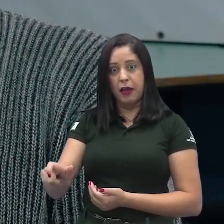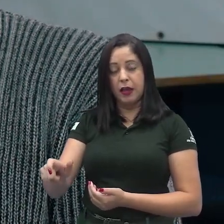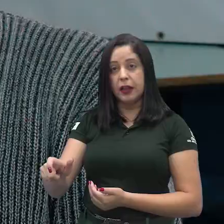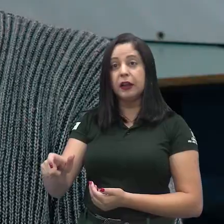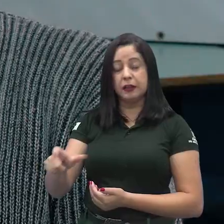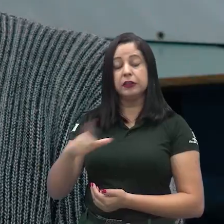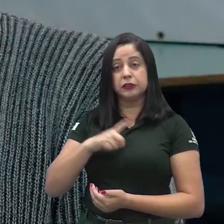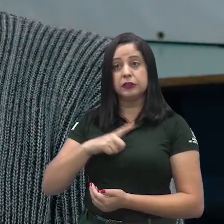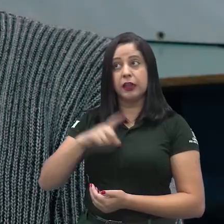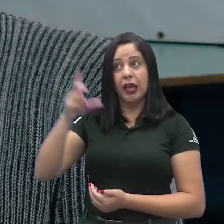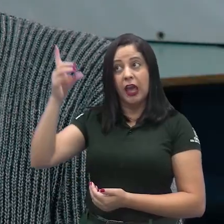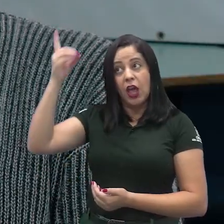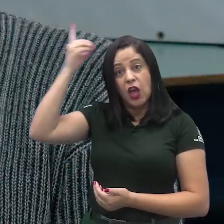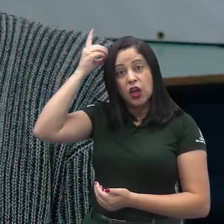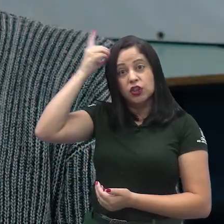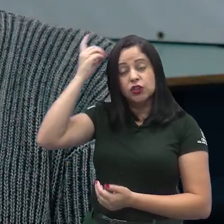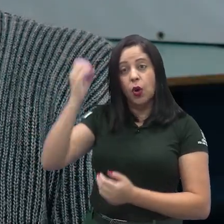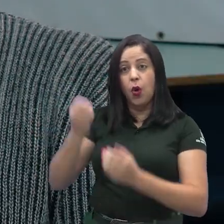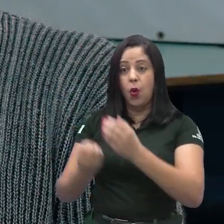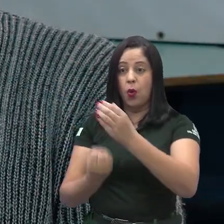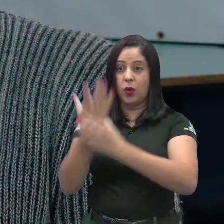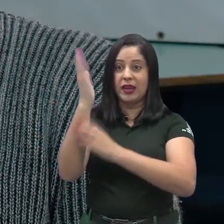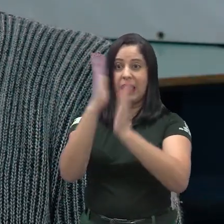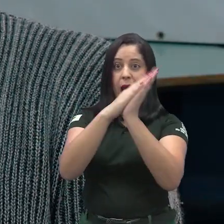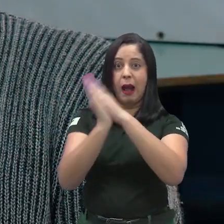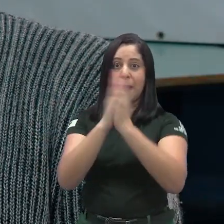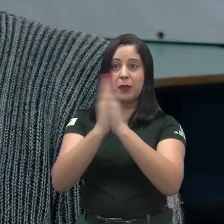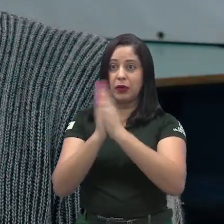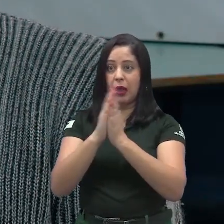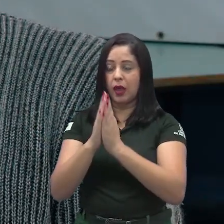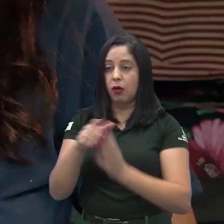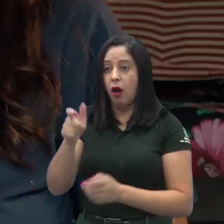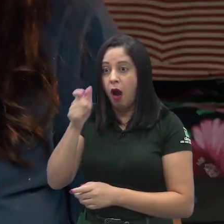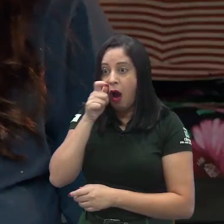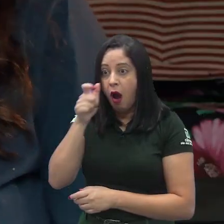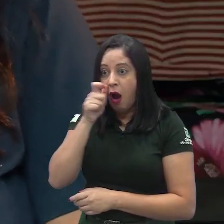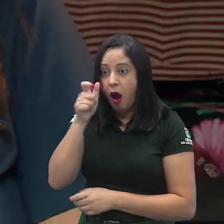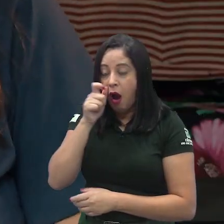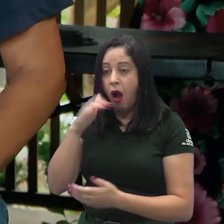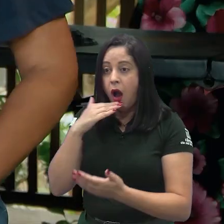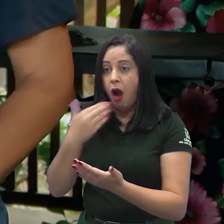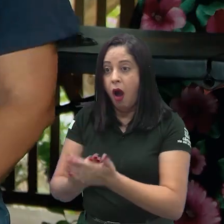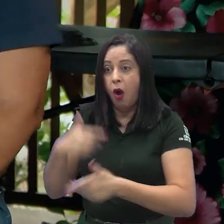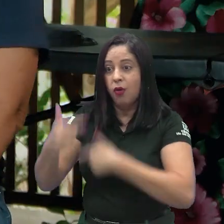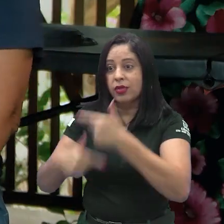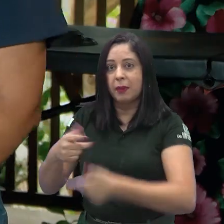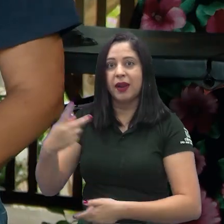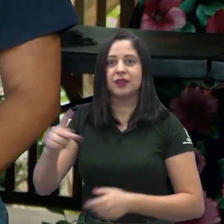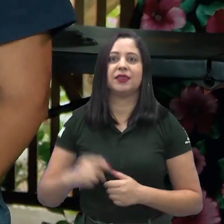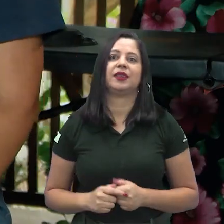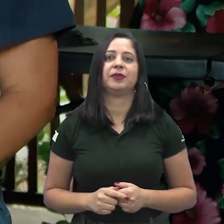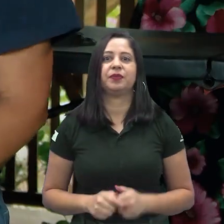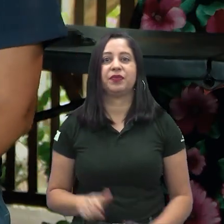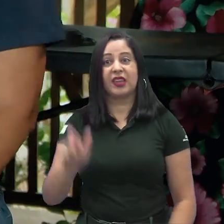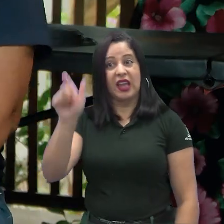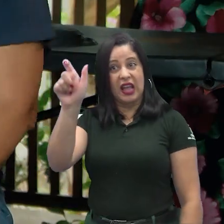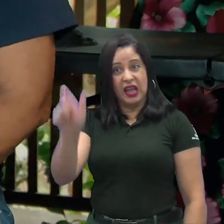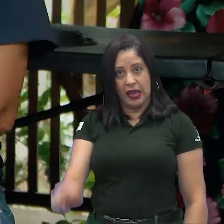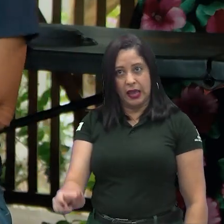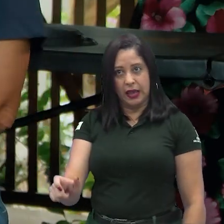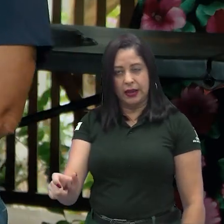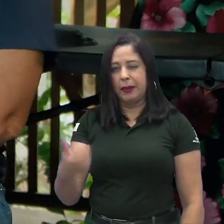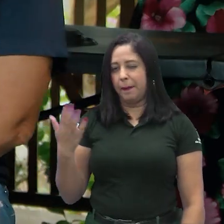primeiro bonecão que eu vi ele fazer, e admirei muito o trabalho dele. O Maruan é aquilo. O Maruan a